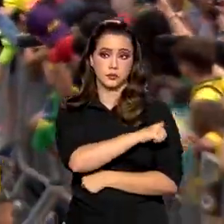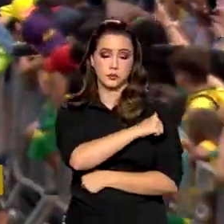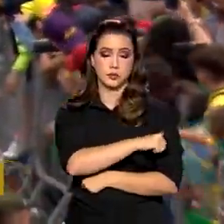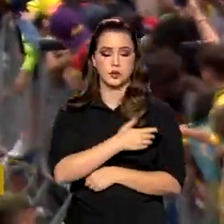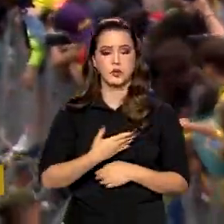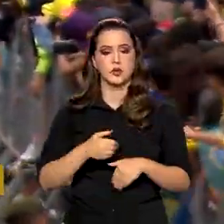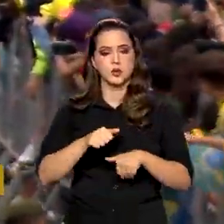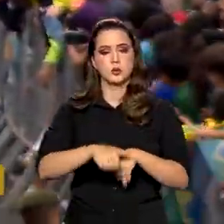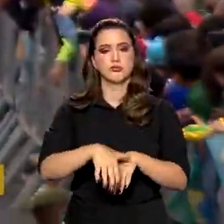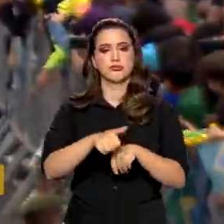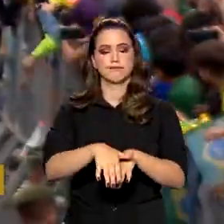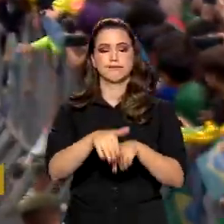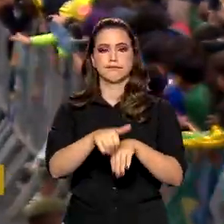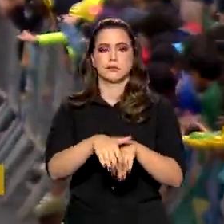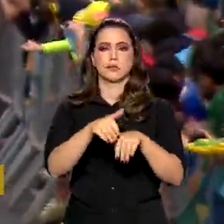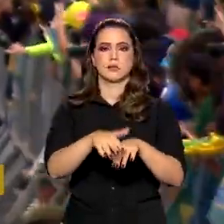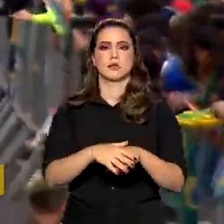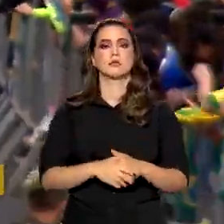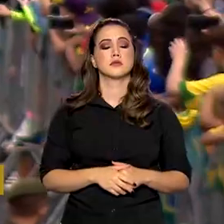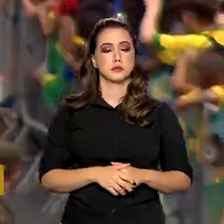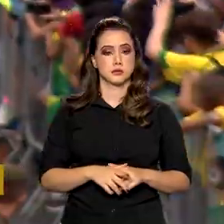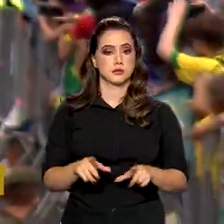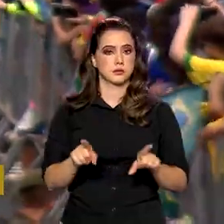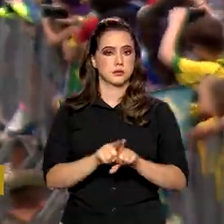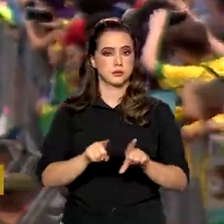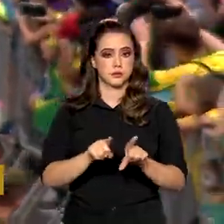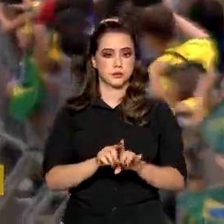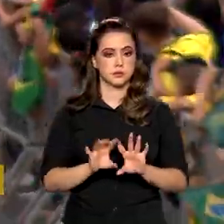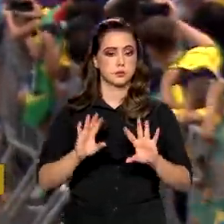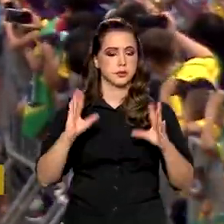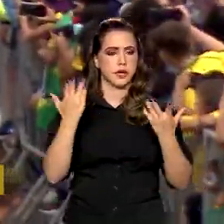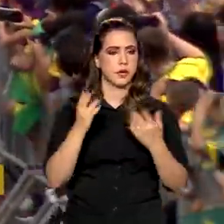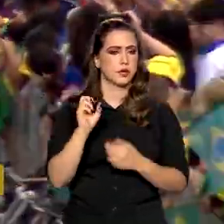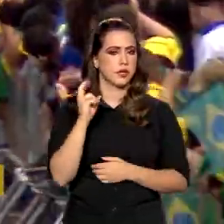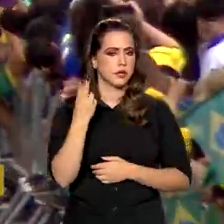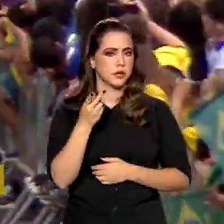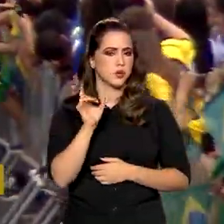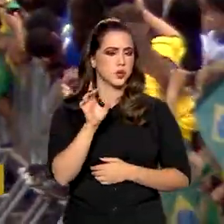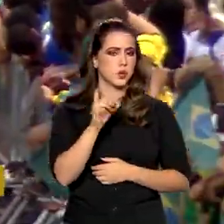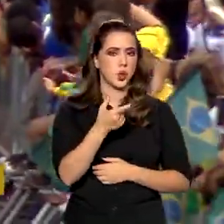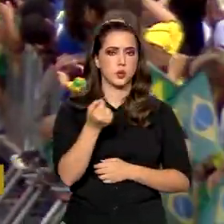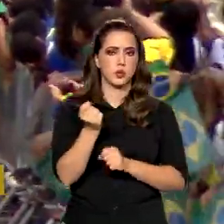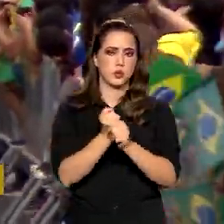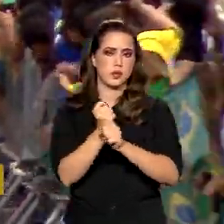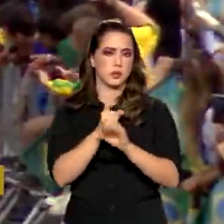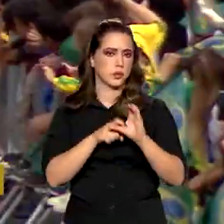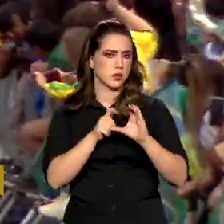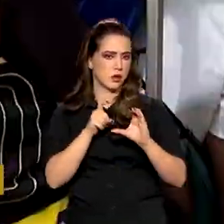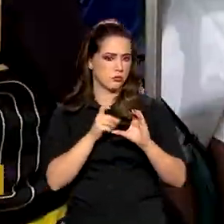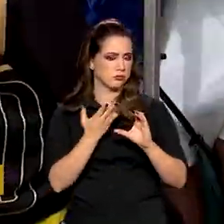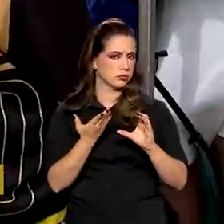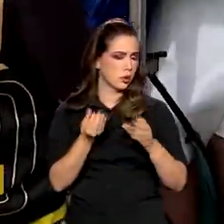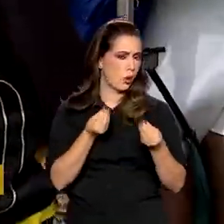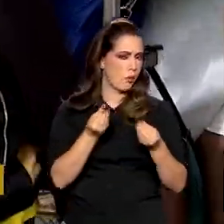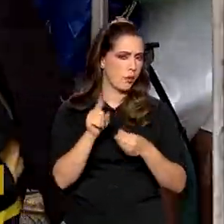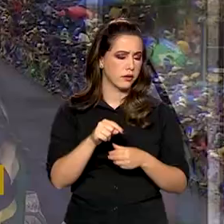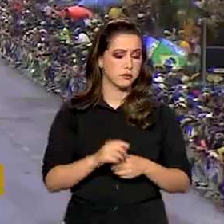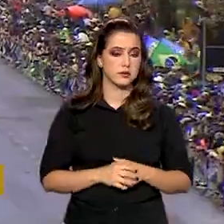desfile naval que o senhor explicava para a gente aqui mais cedo, também acontece ou é por causa do bicentenário? É uma novidade?